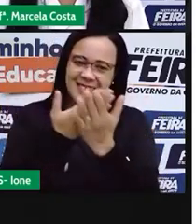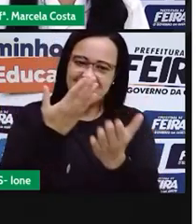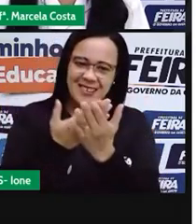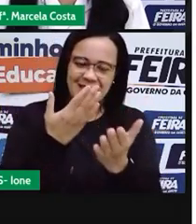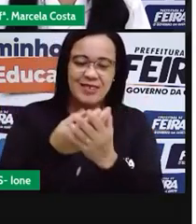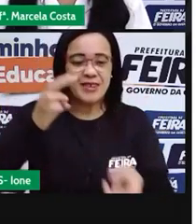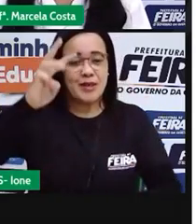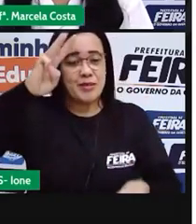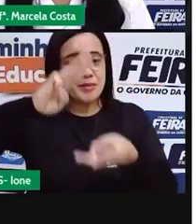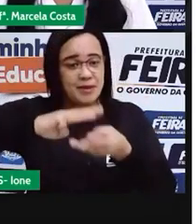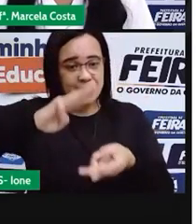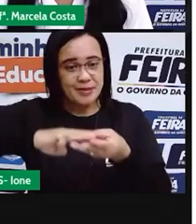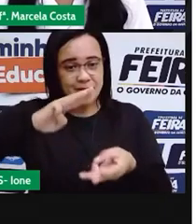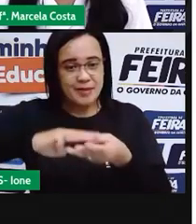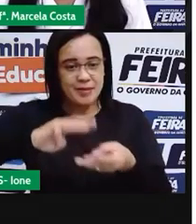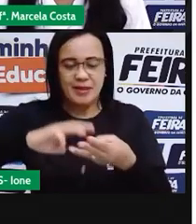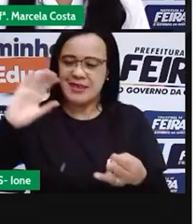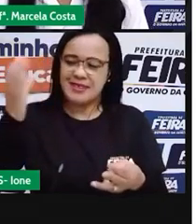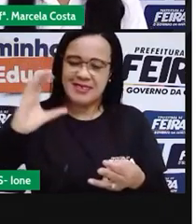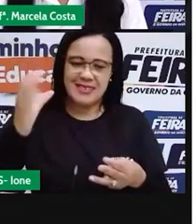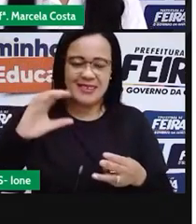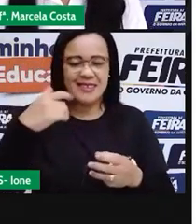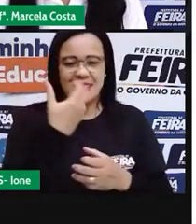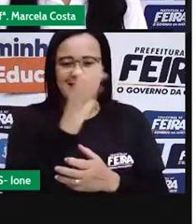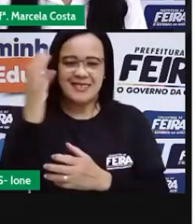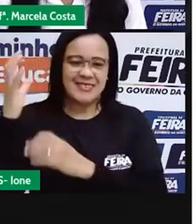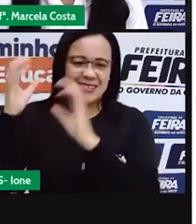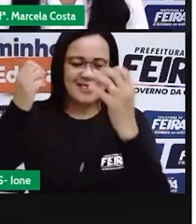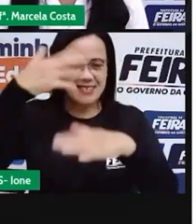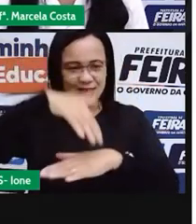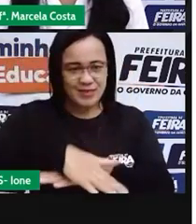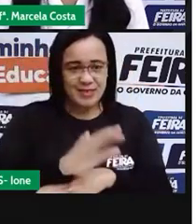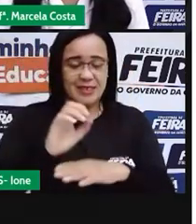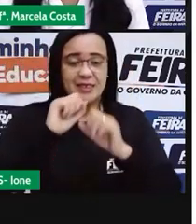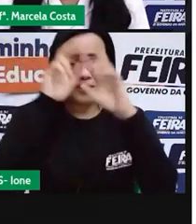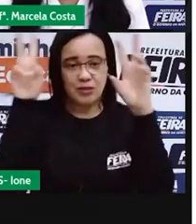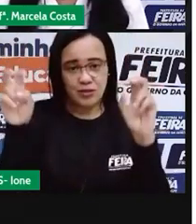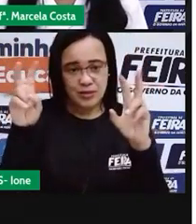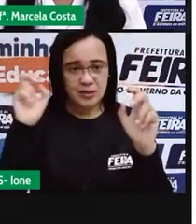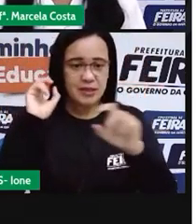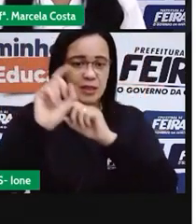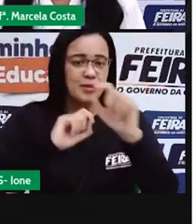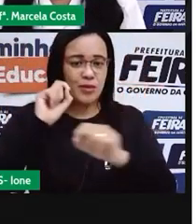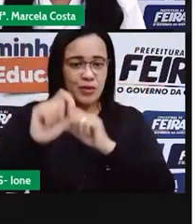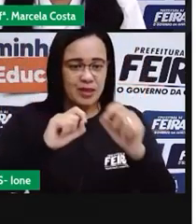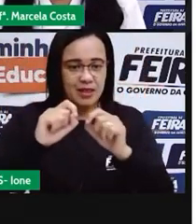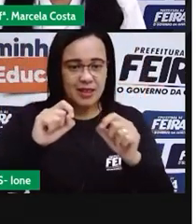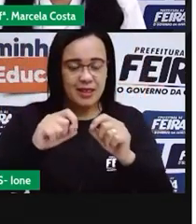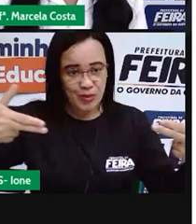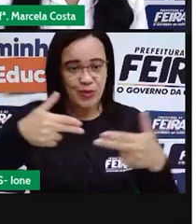Natureza. Nessa aula de hoje, nós vamos trabalhar com o tema a forma dos